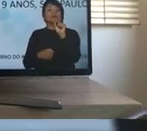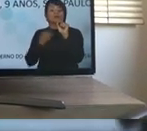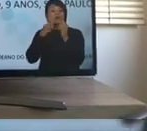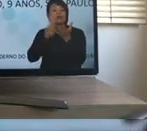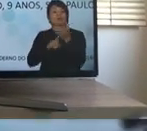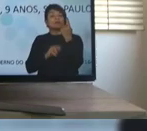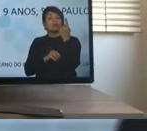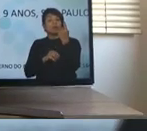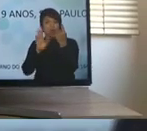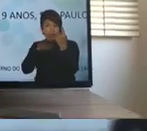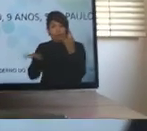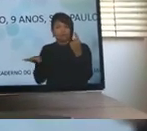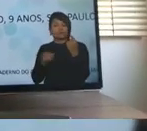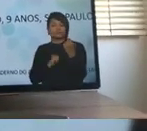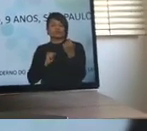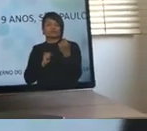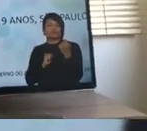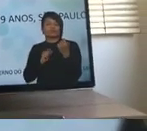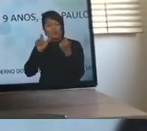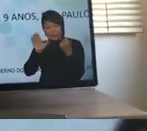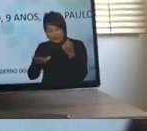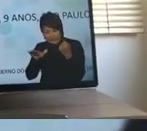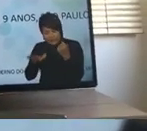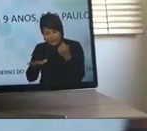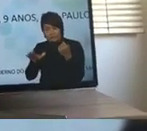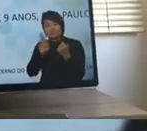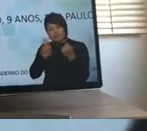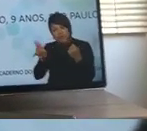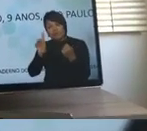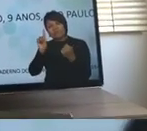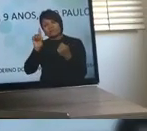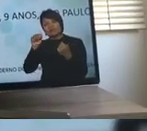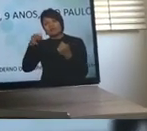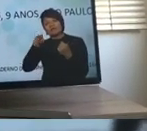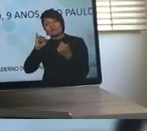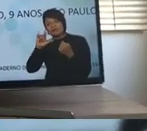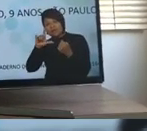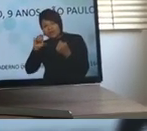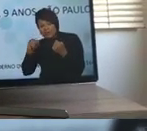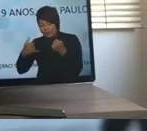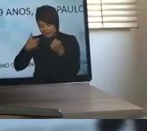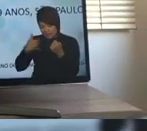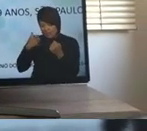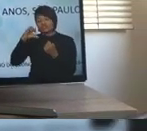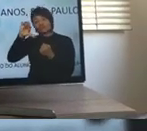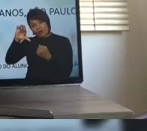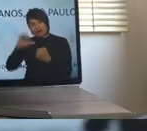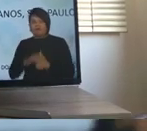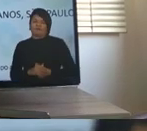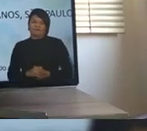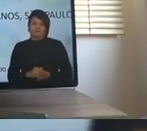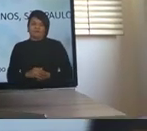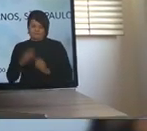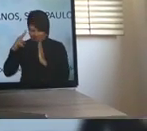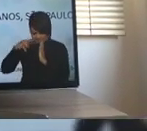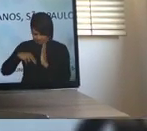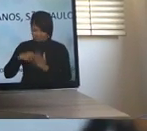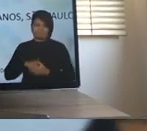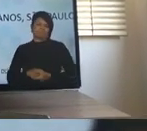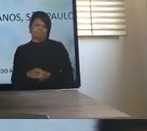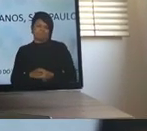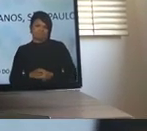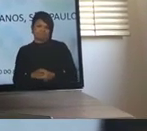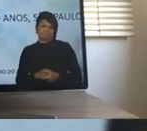né? Uma pessoa, uma criança chamada Danilo, 9 anos. Então, vamos continuando. Sobre